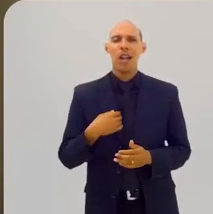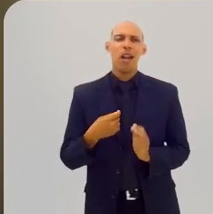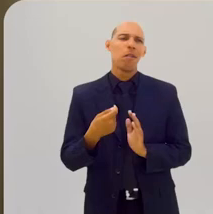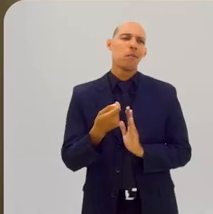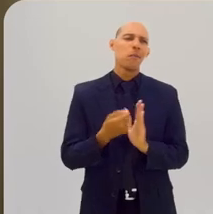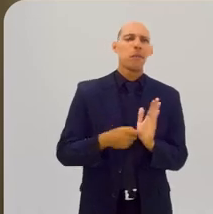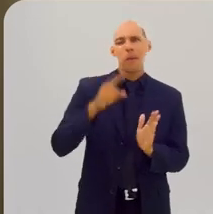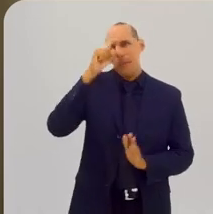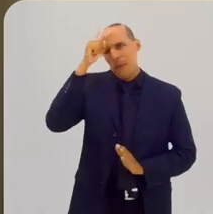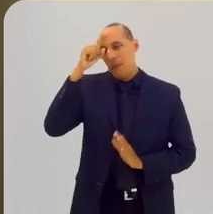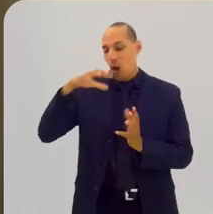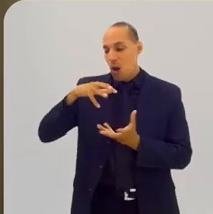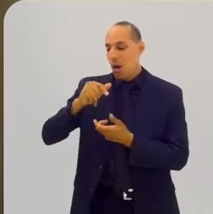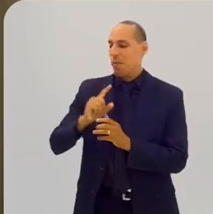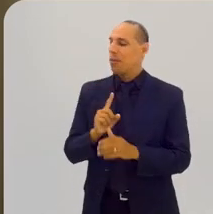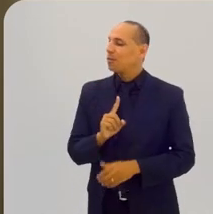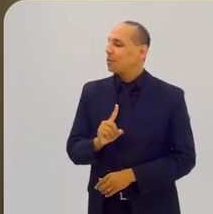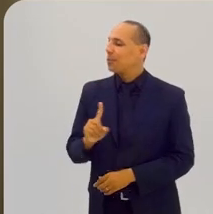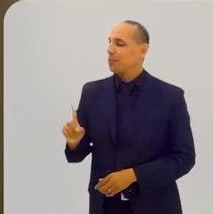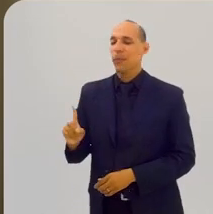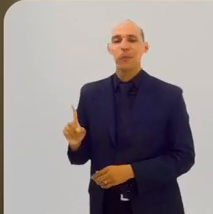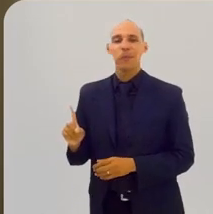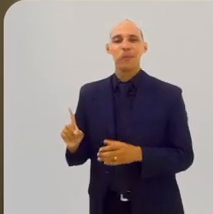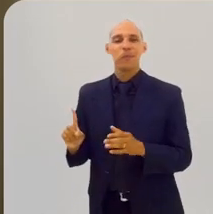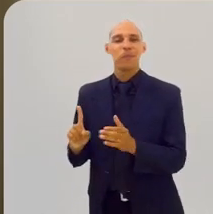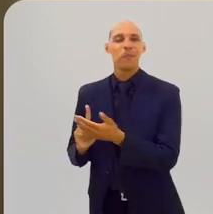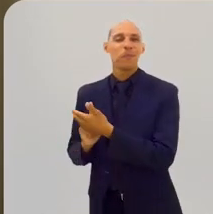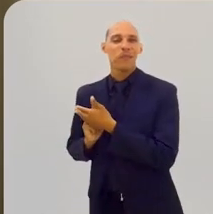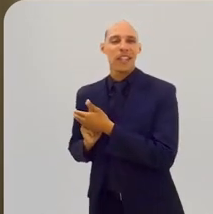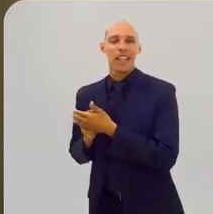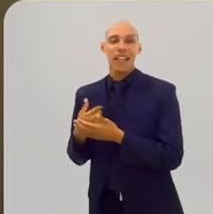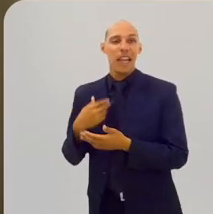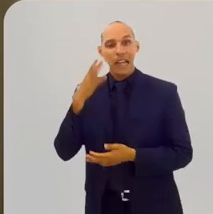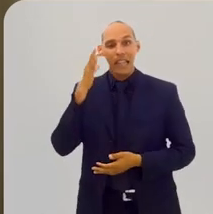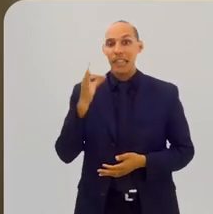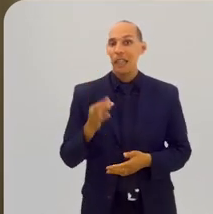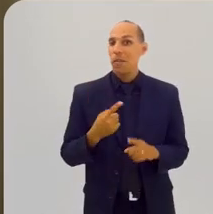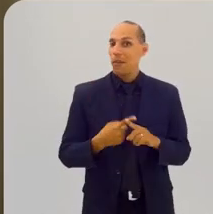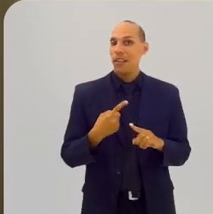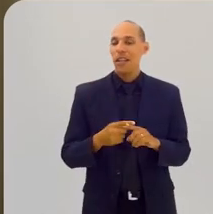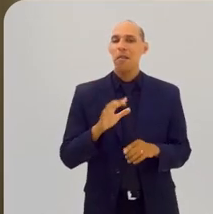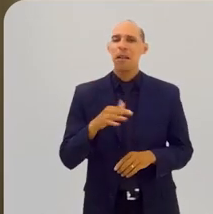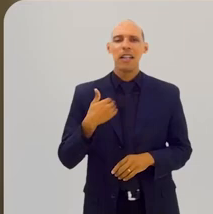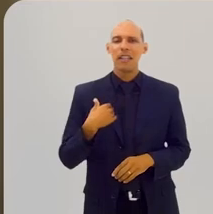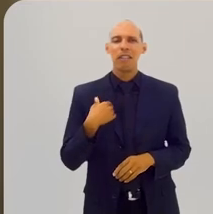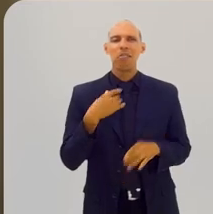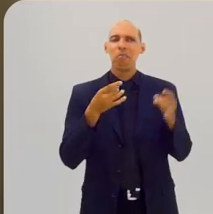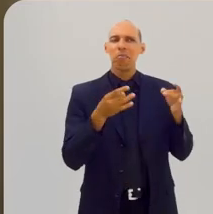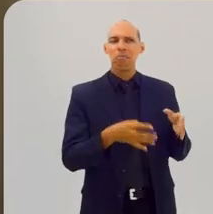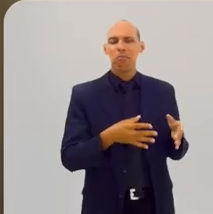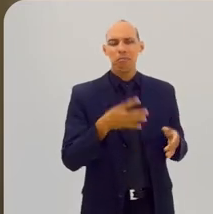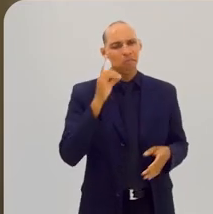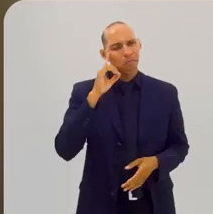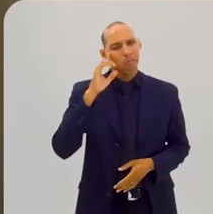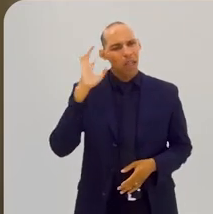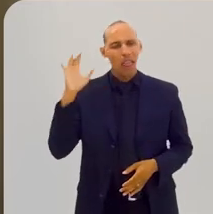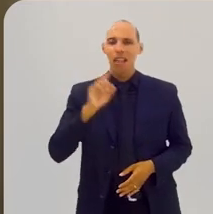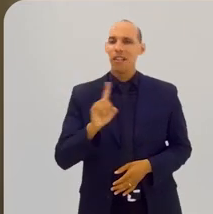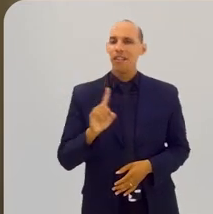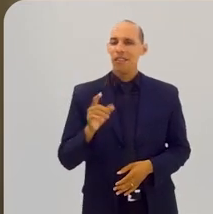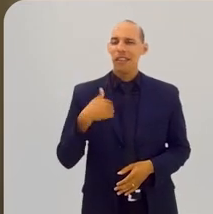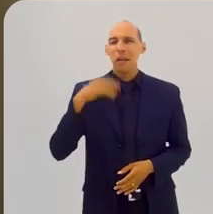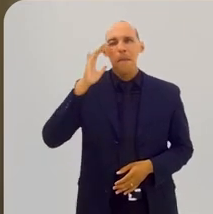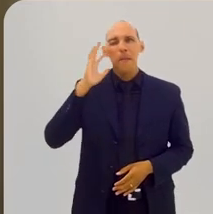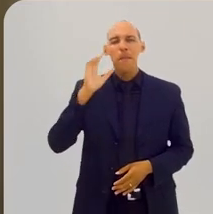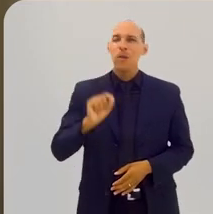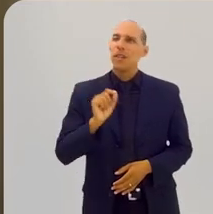criava coisas ficava no meu mundo eu não entendia o porquê eu acho que mas não pensei em abandonar não eu